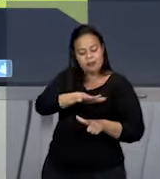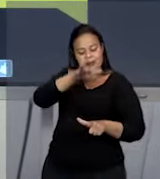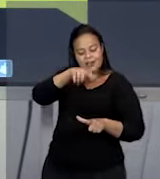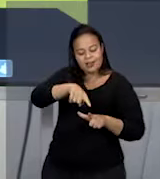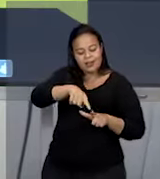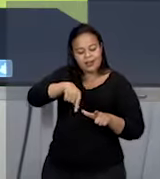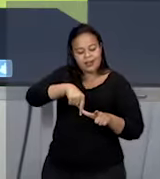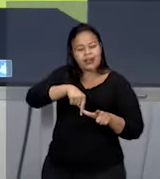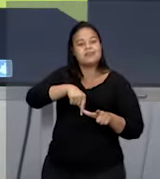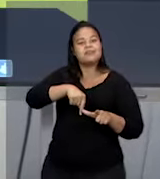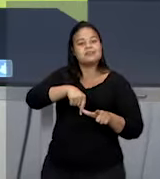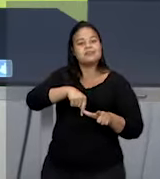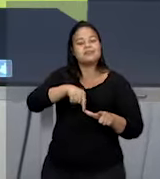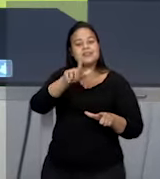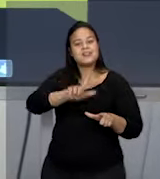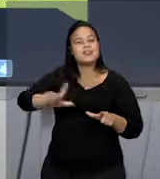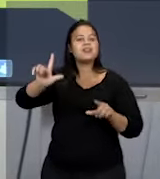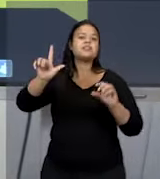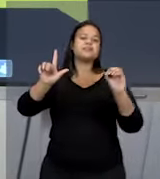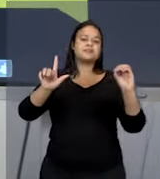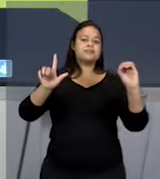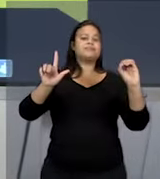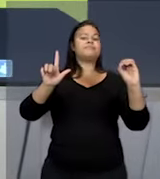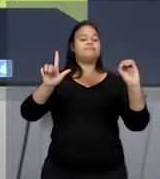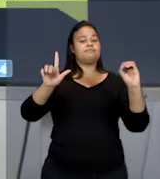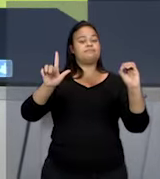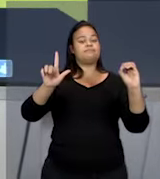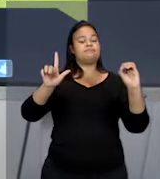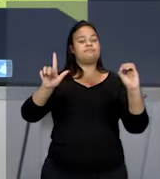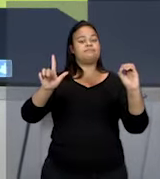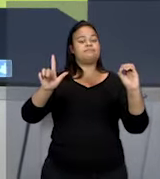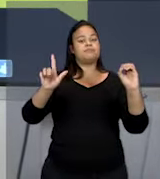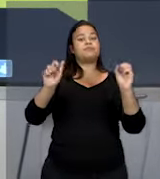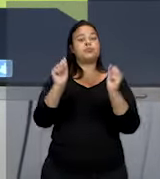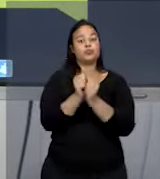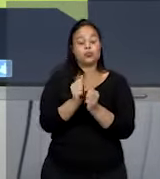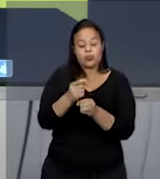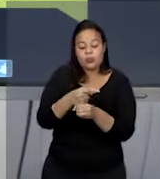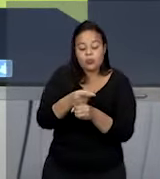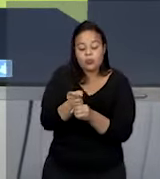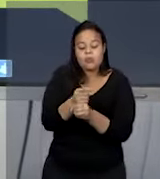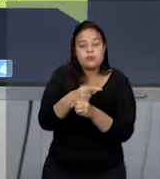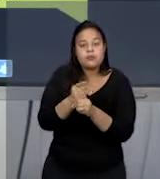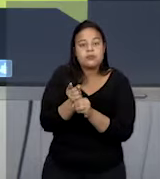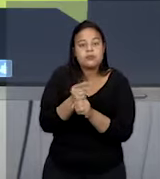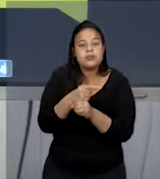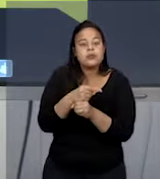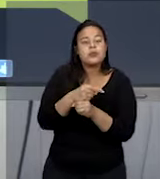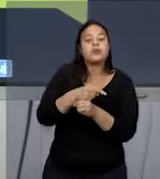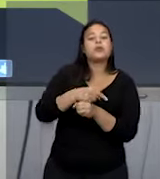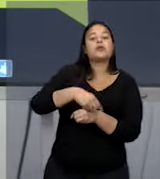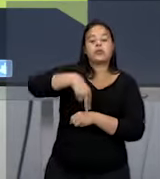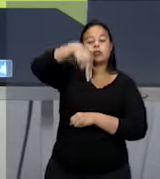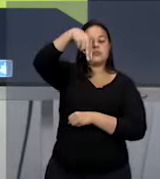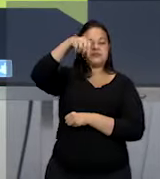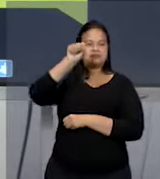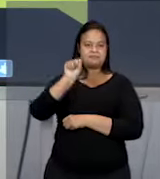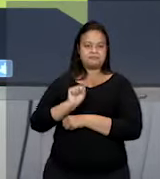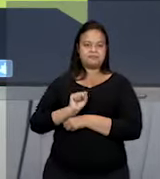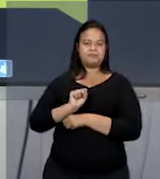vai mostrar leste e oeste, com a referência da bússola, que indica norte e sul.